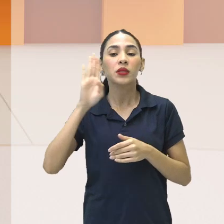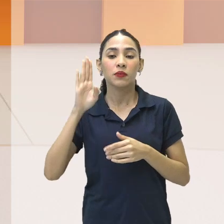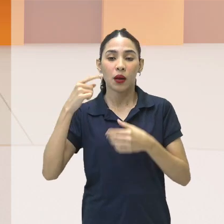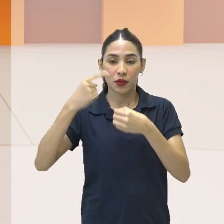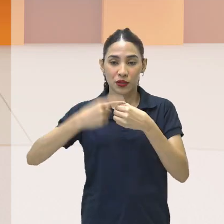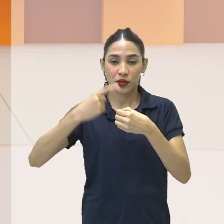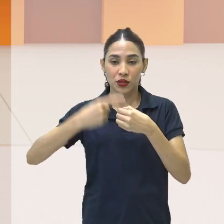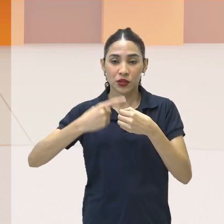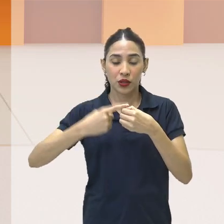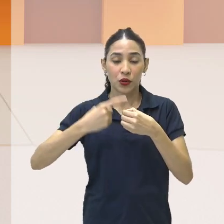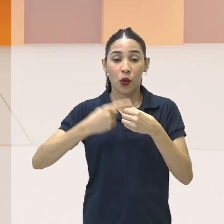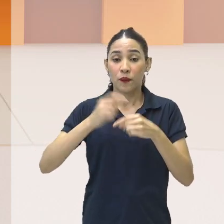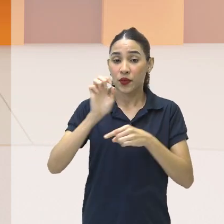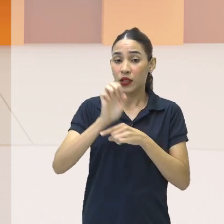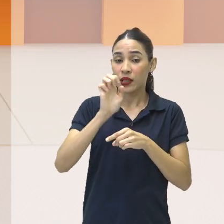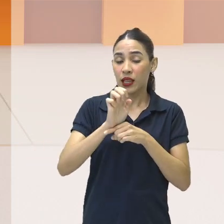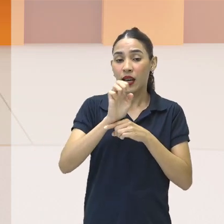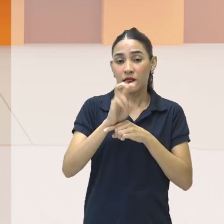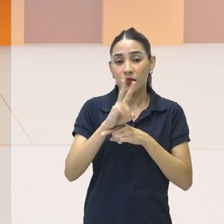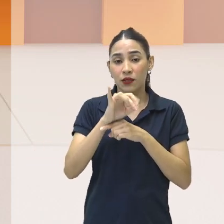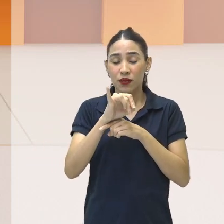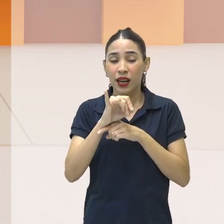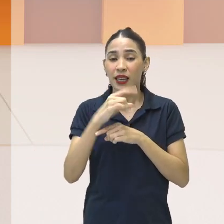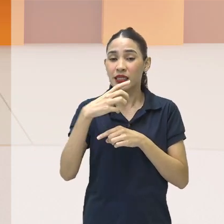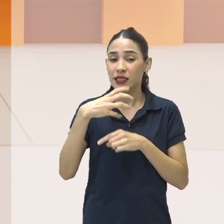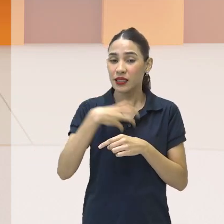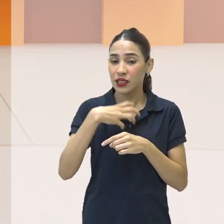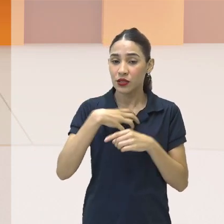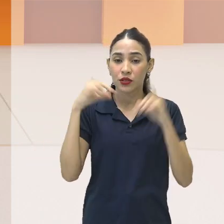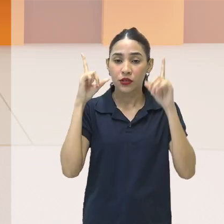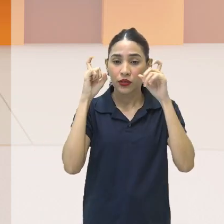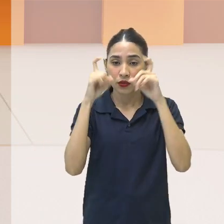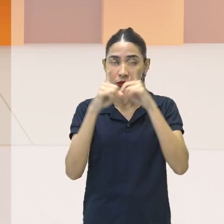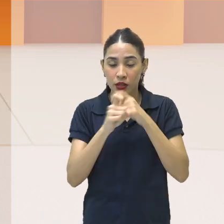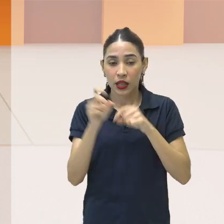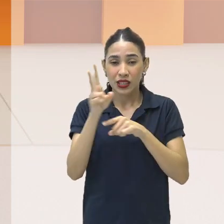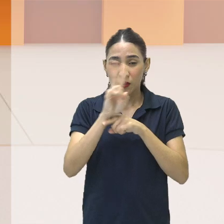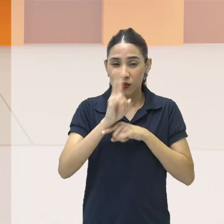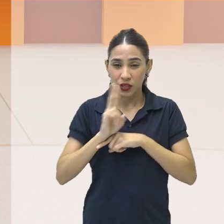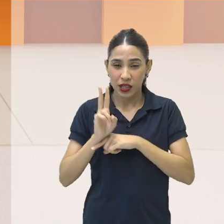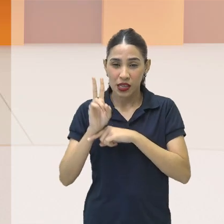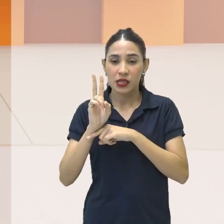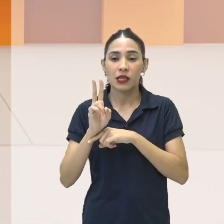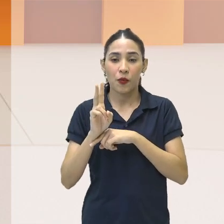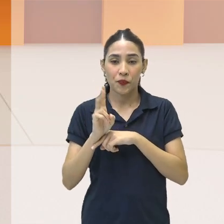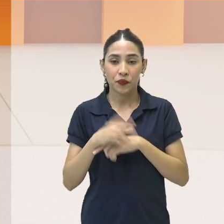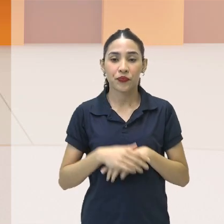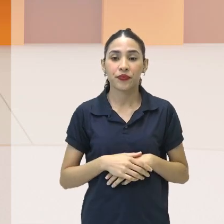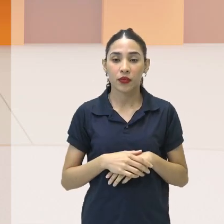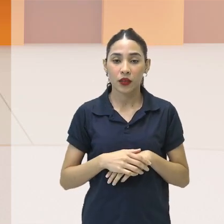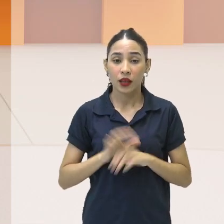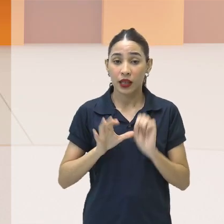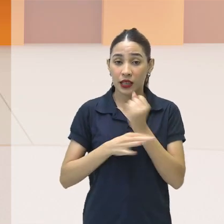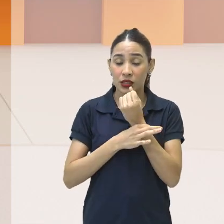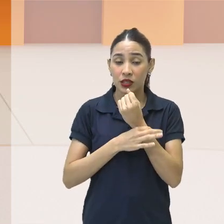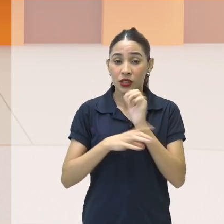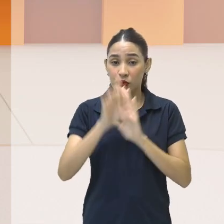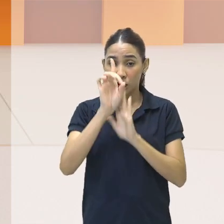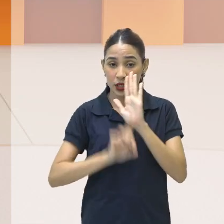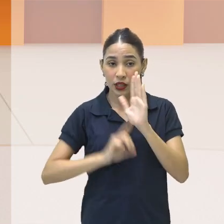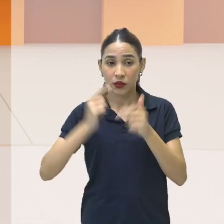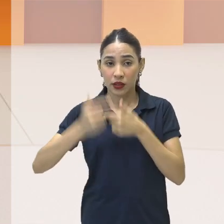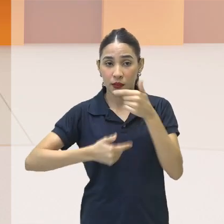do estado, o que acaba dificultando uma fiscalização pela garantia dos